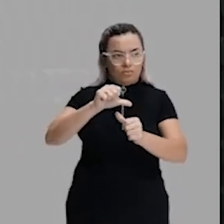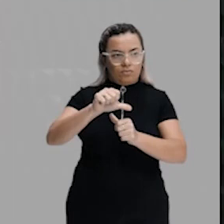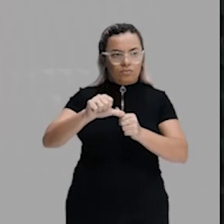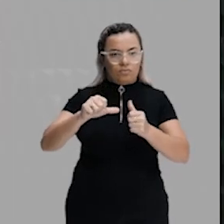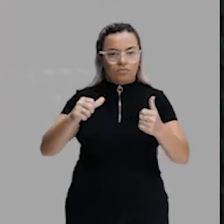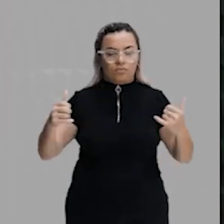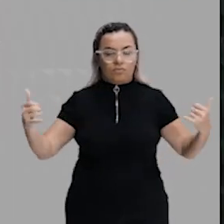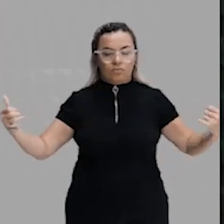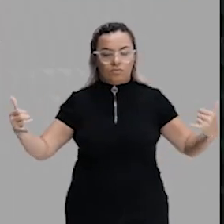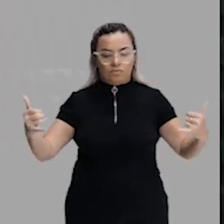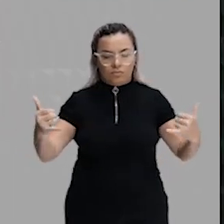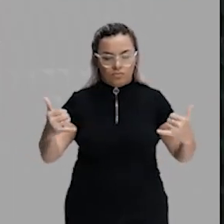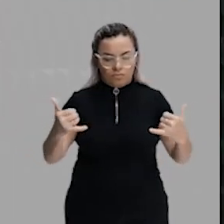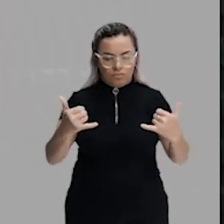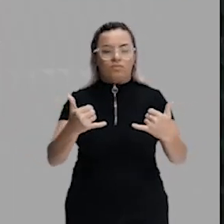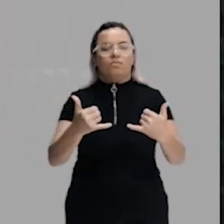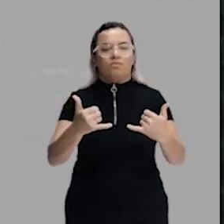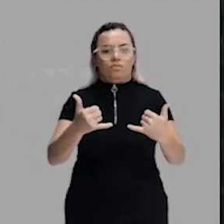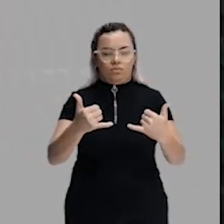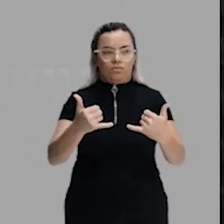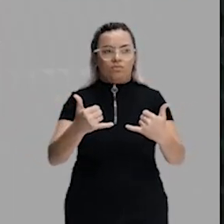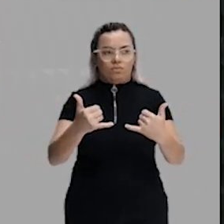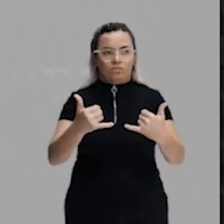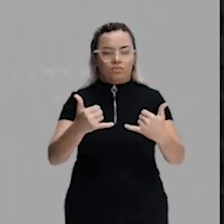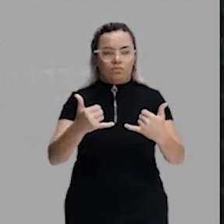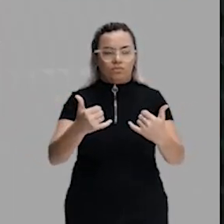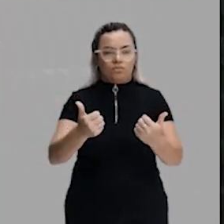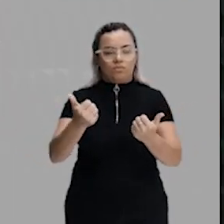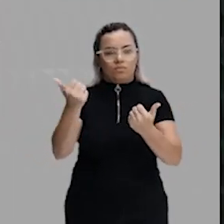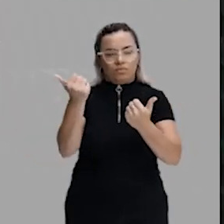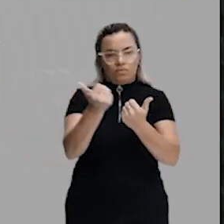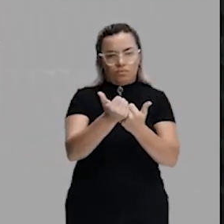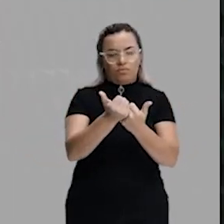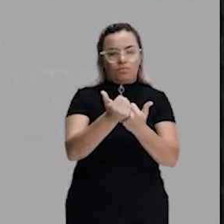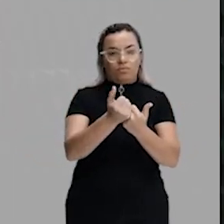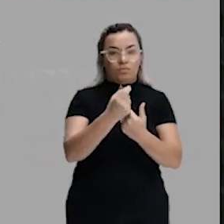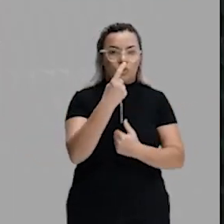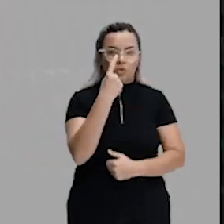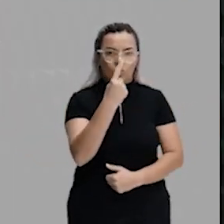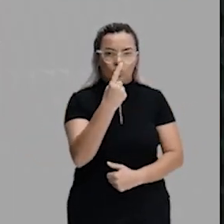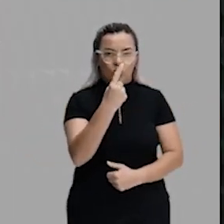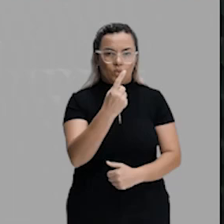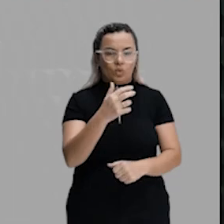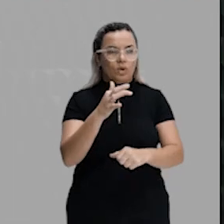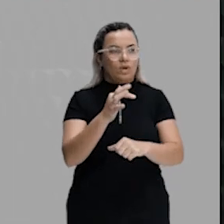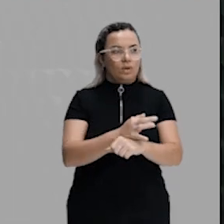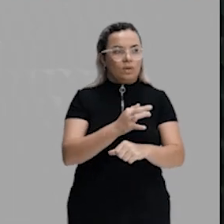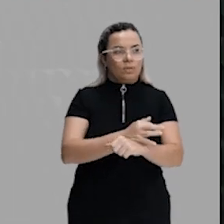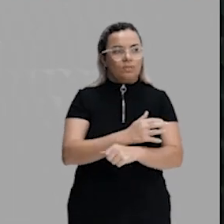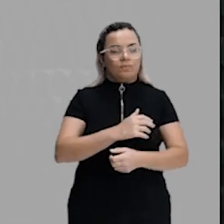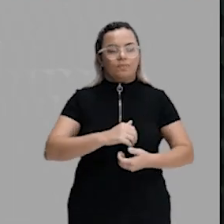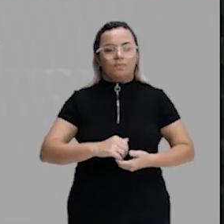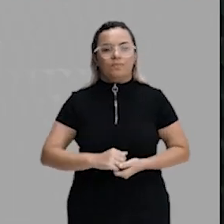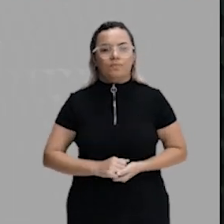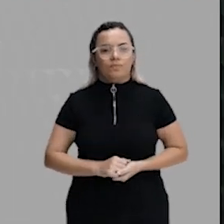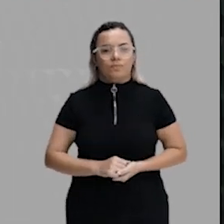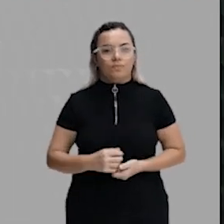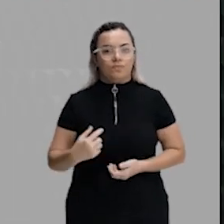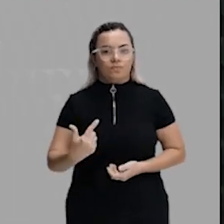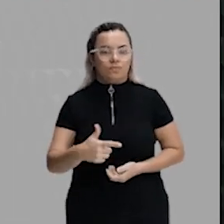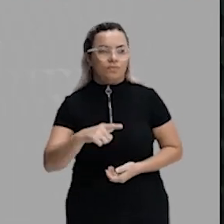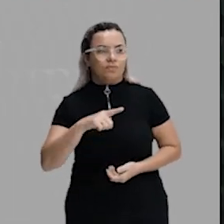aqui está, certo? Substituir todo ele por um resistor, nós vamos ter o seguinte, ó.